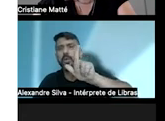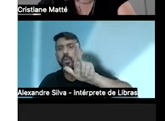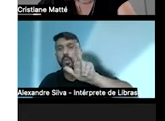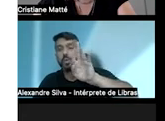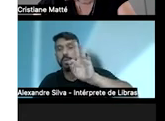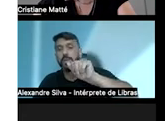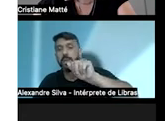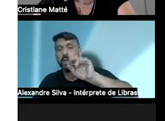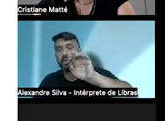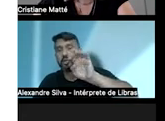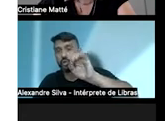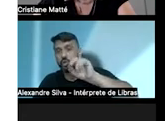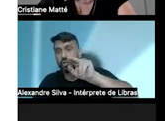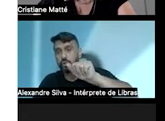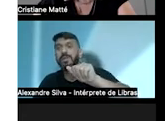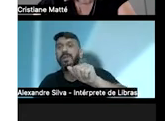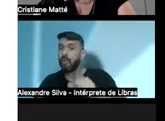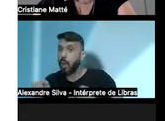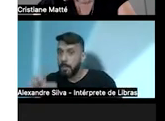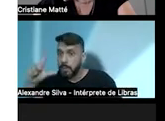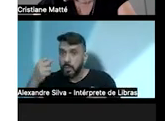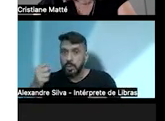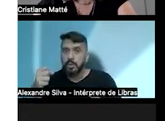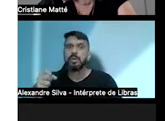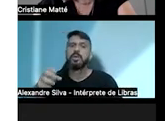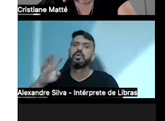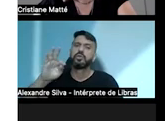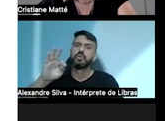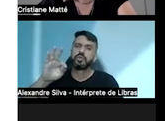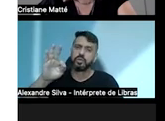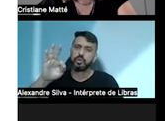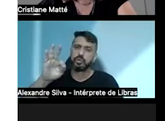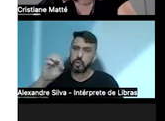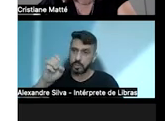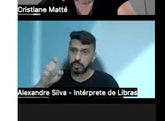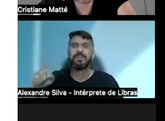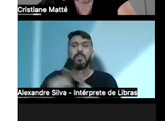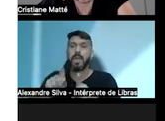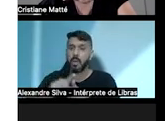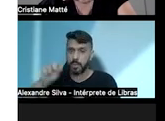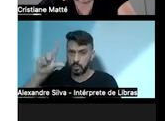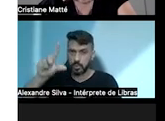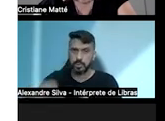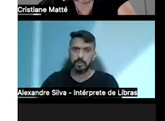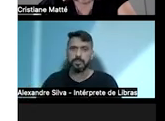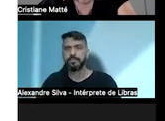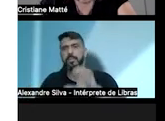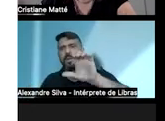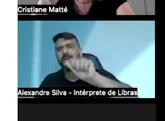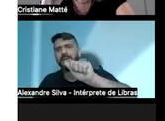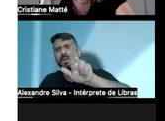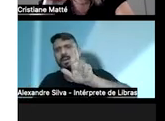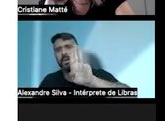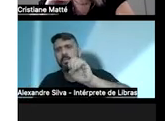importante, o exercício aumentou. Tióis está correlacionado com glutationa, o exercício aumentou. Carbonilas, que